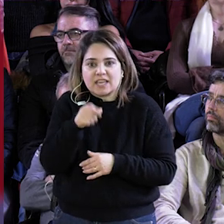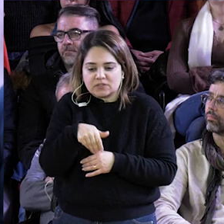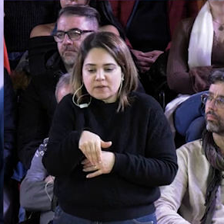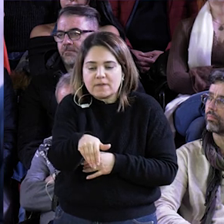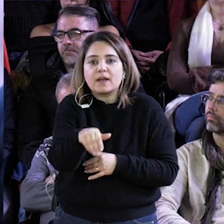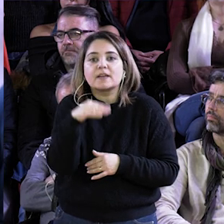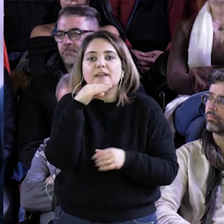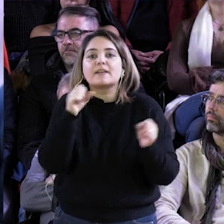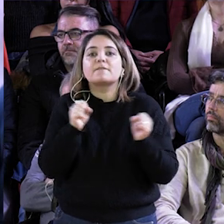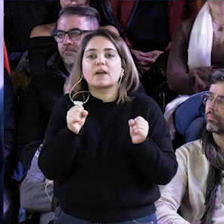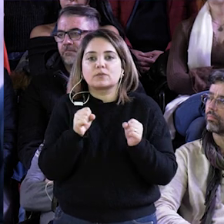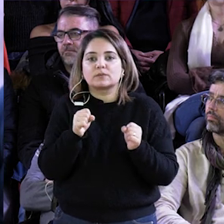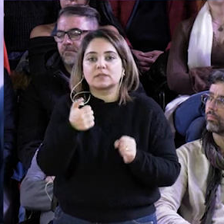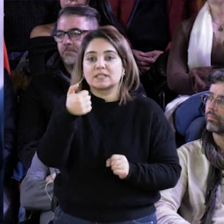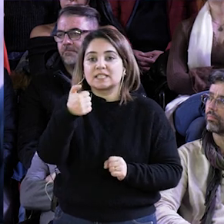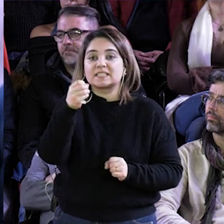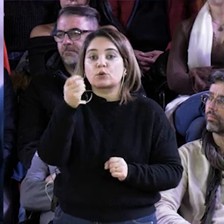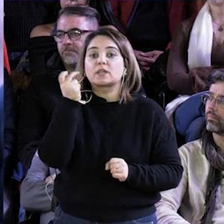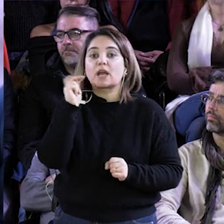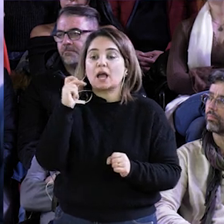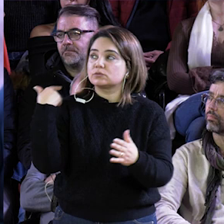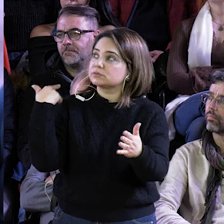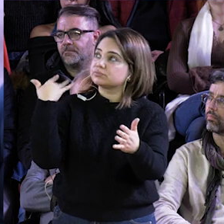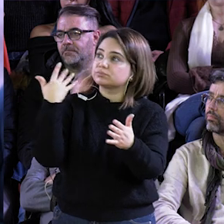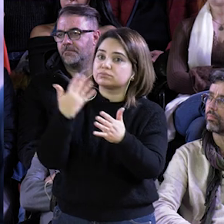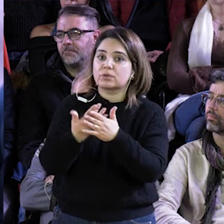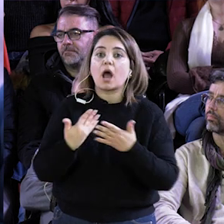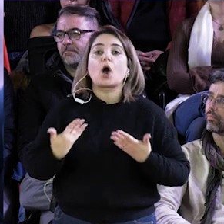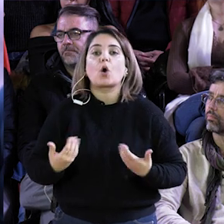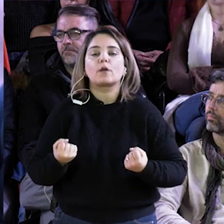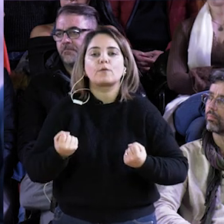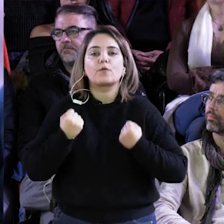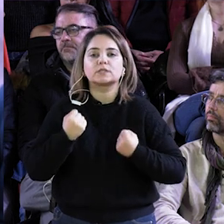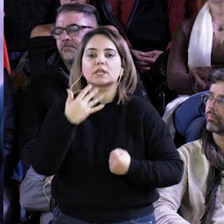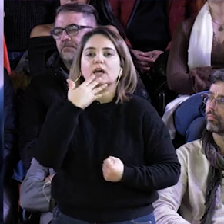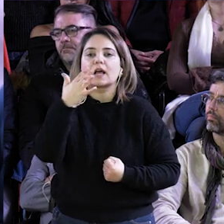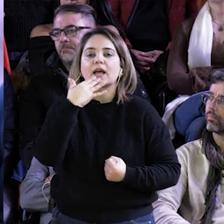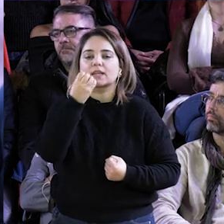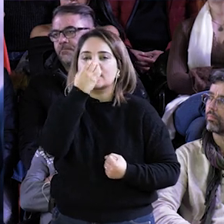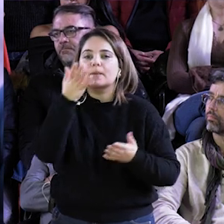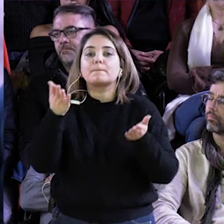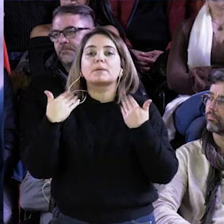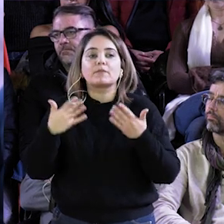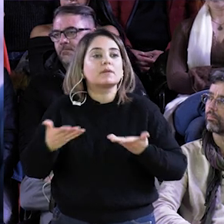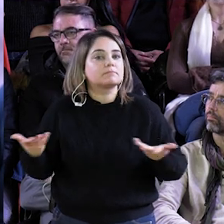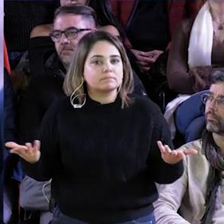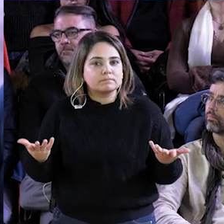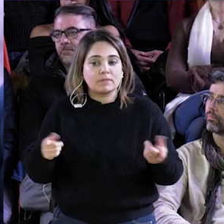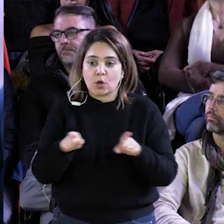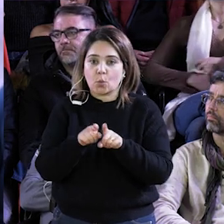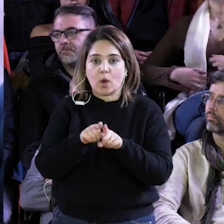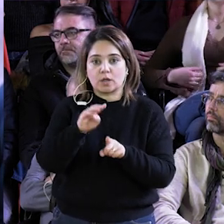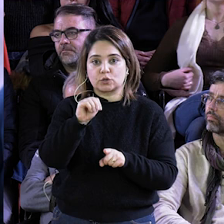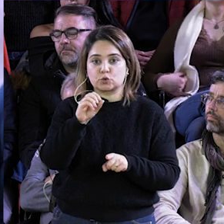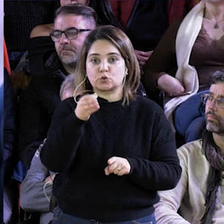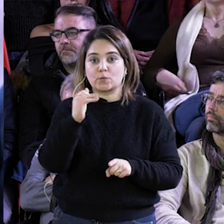inverno? 50 anos depois, que força teremos agora para cantar a primavera, pá? Como Sofia,